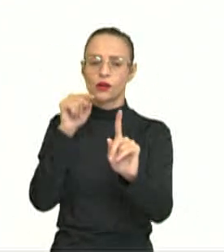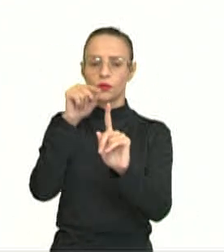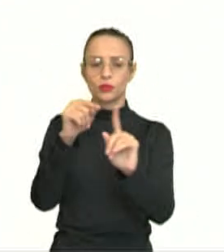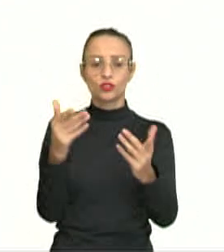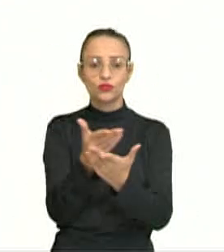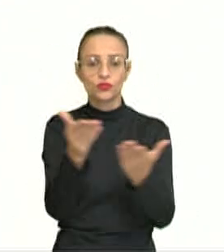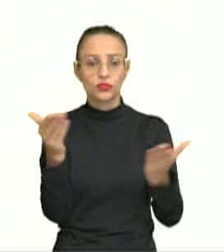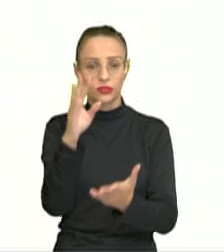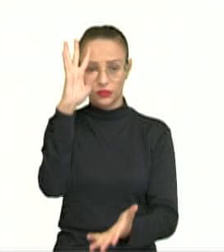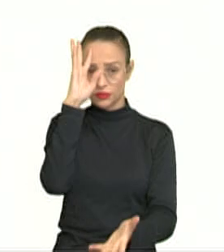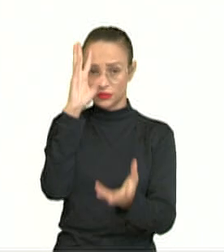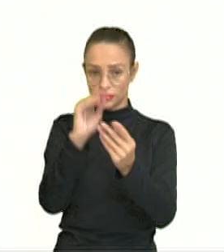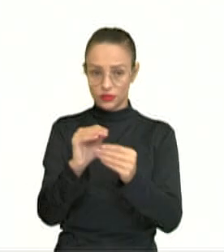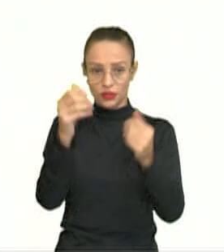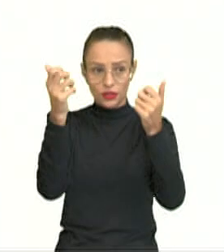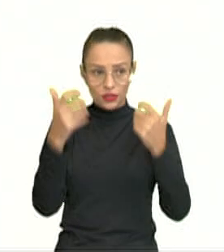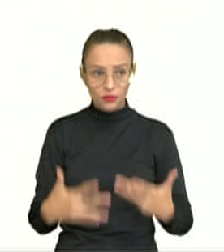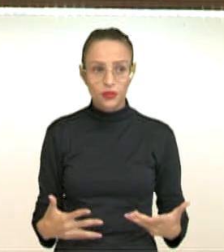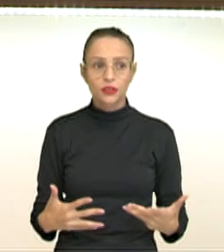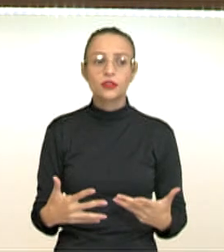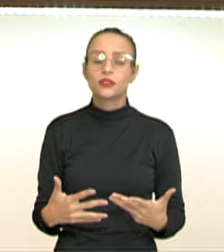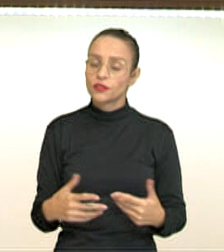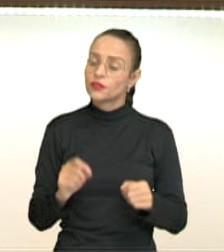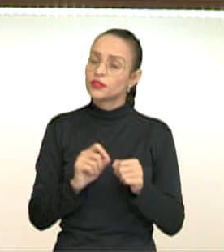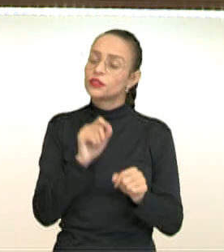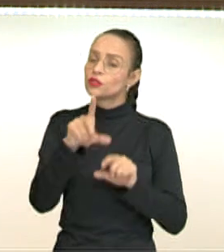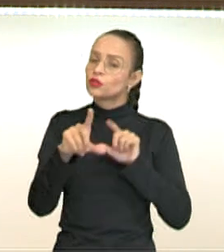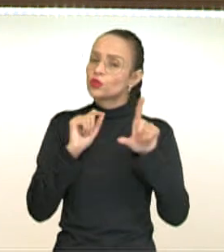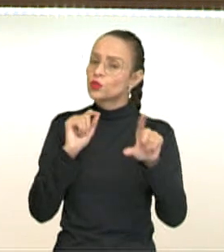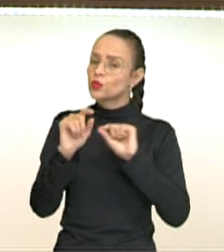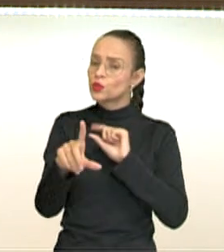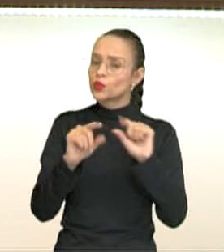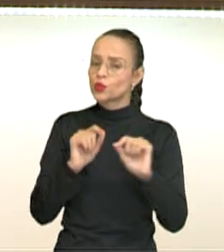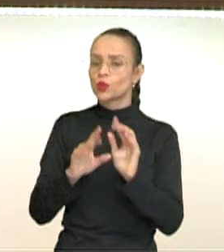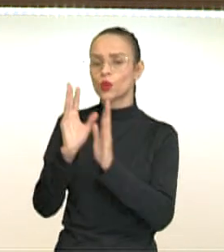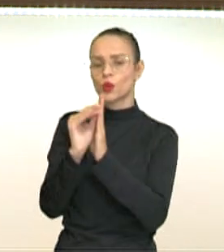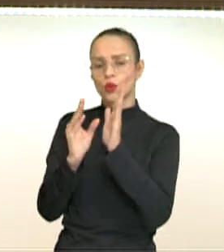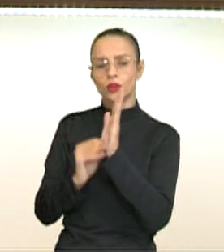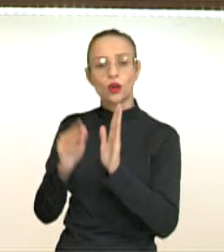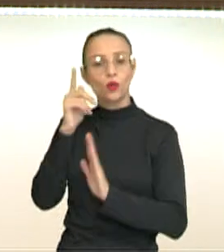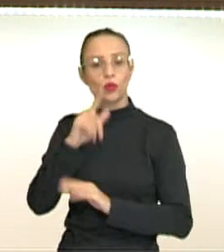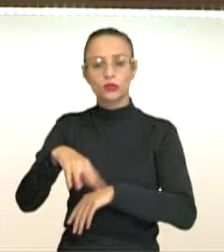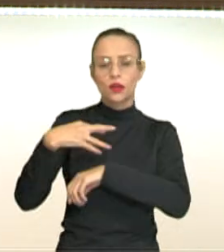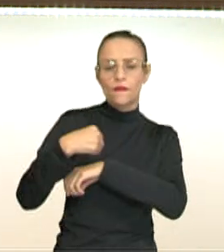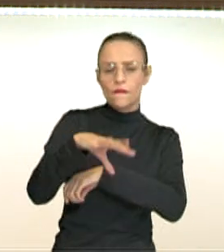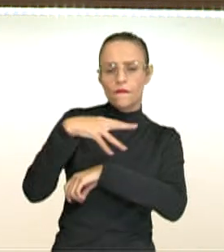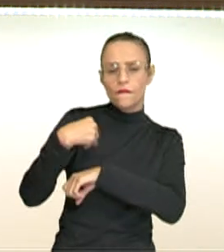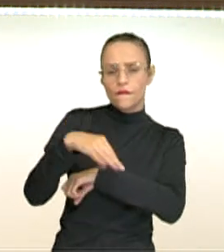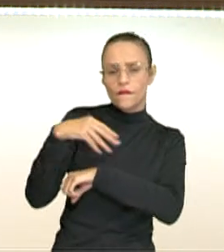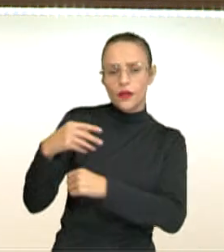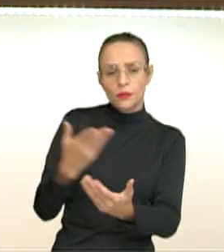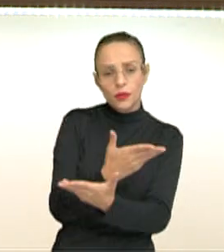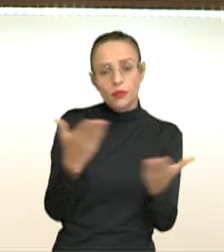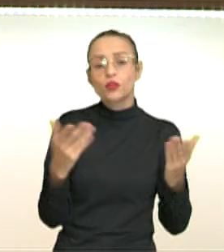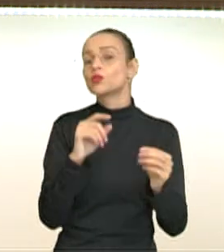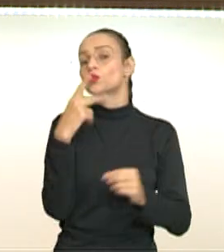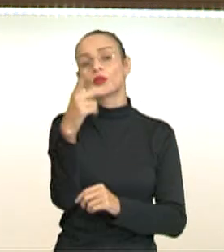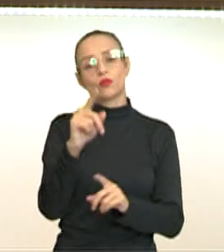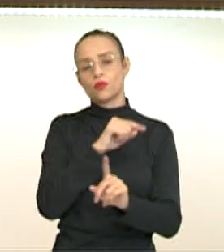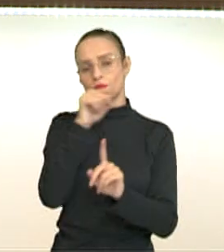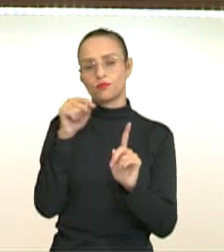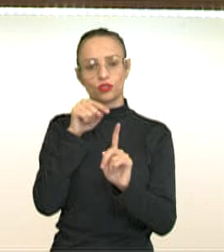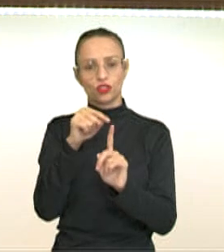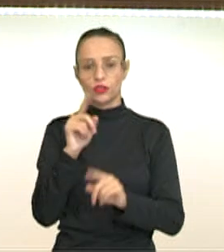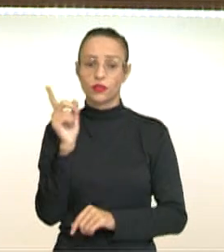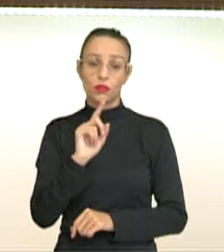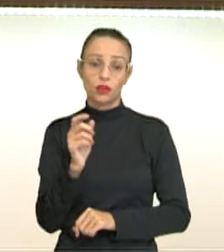compreenda aquilo que você queria dizer, fazer aí uma seleção desses conteúdos para conseguir passar para as pessoas aquilo que você queria e não